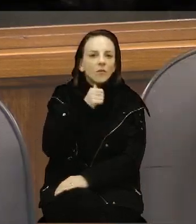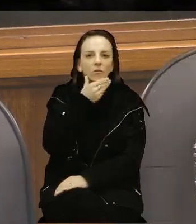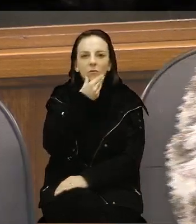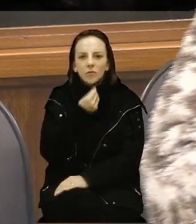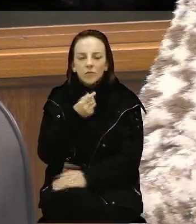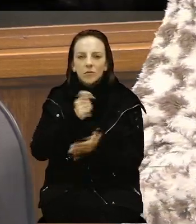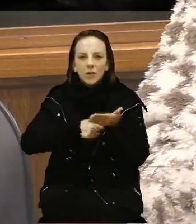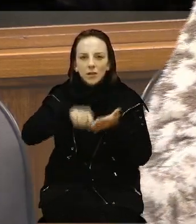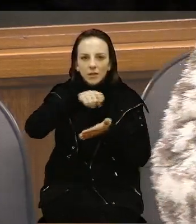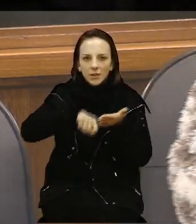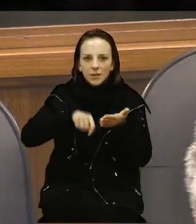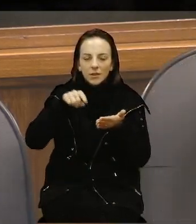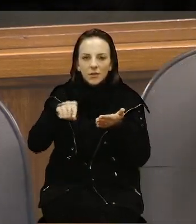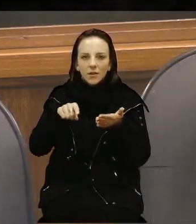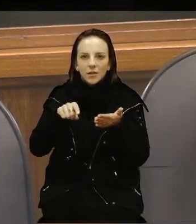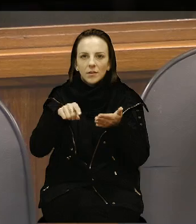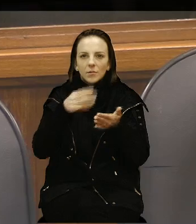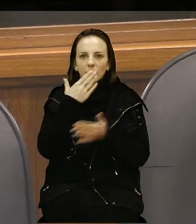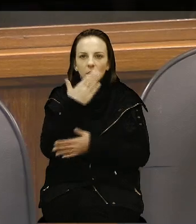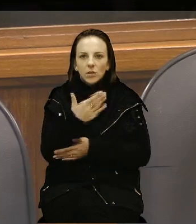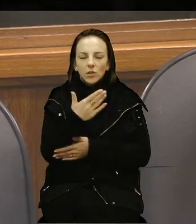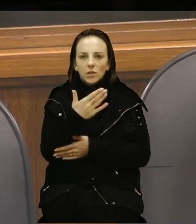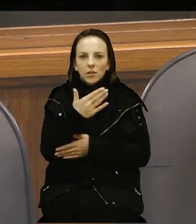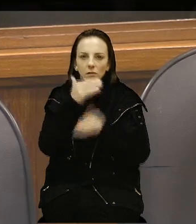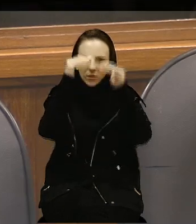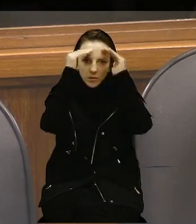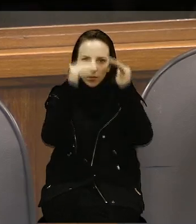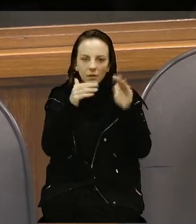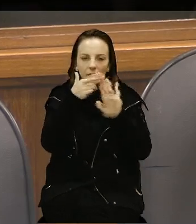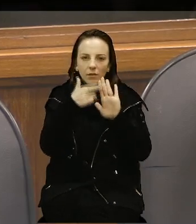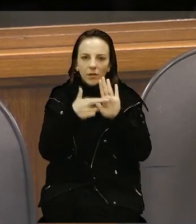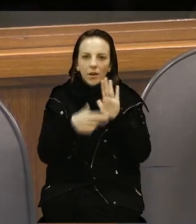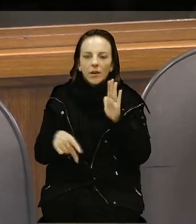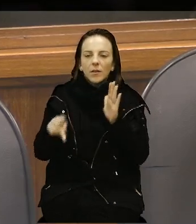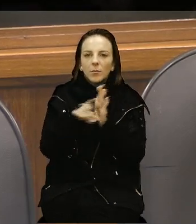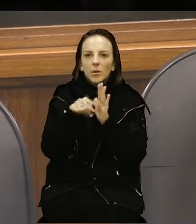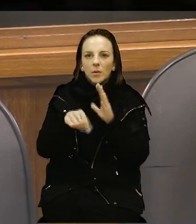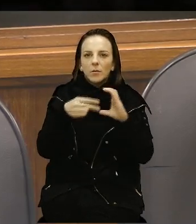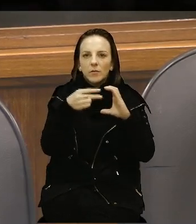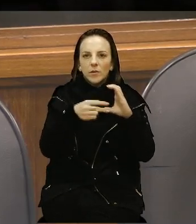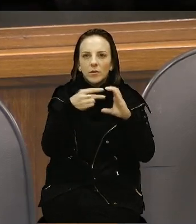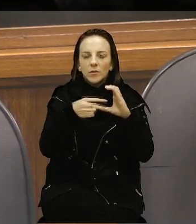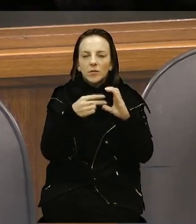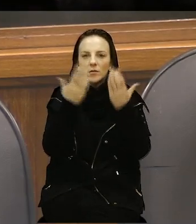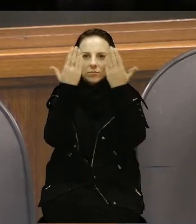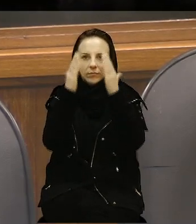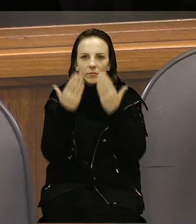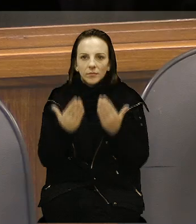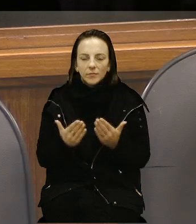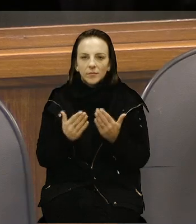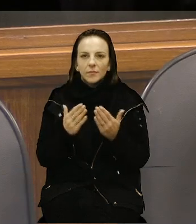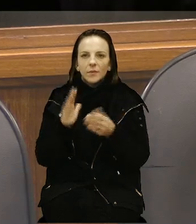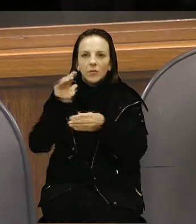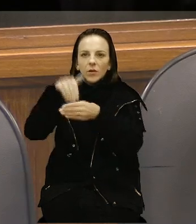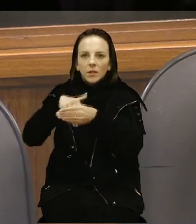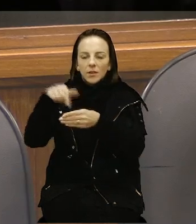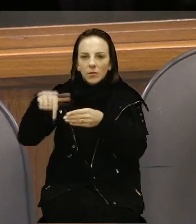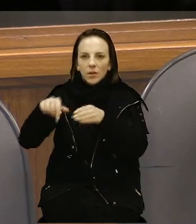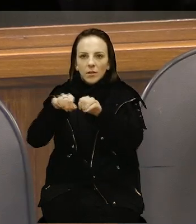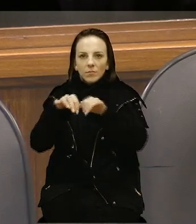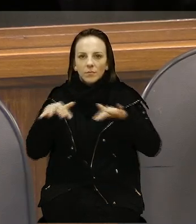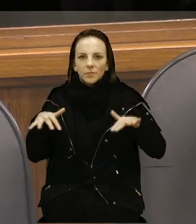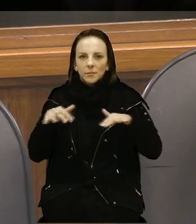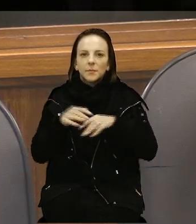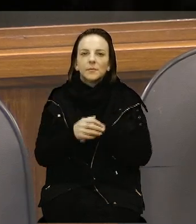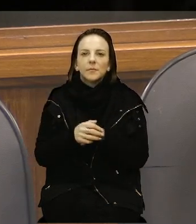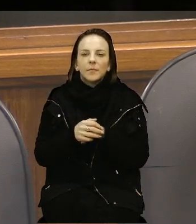presente subscrevem, observadas as normas regimentais, submetem à apreciação e à deliberação do plenário